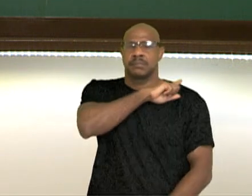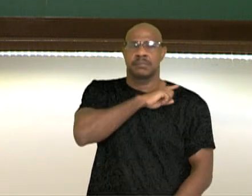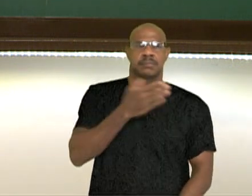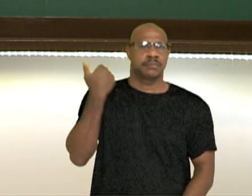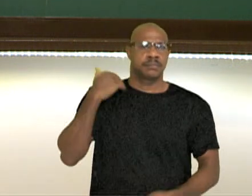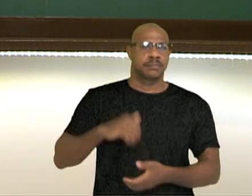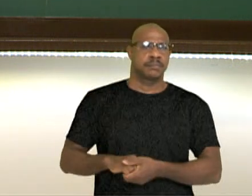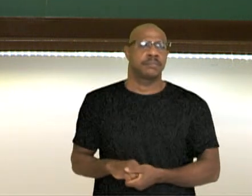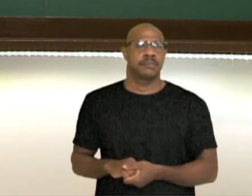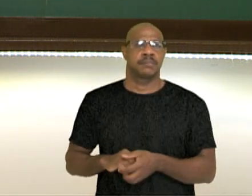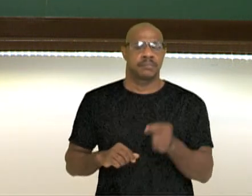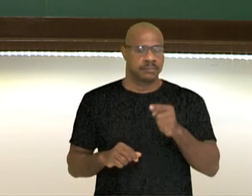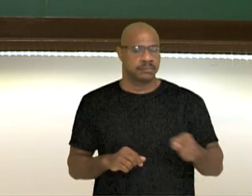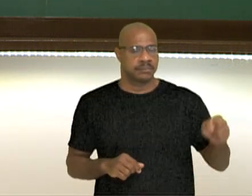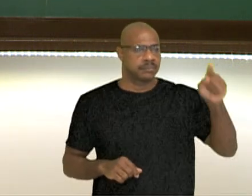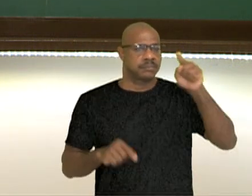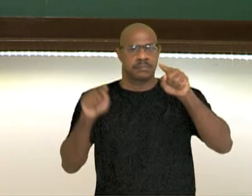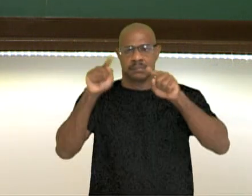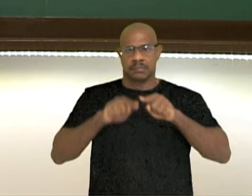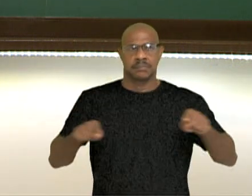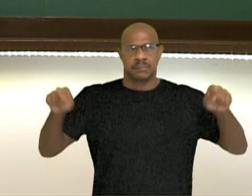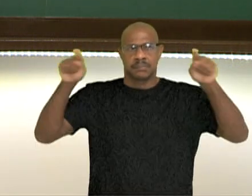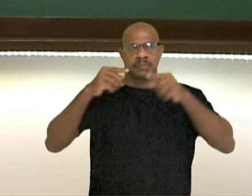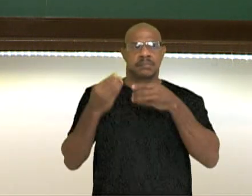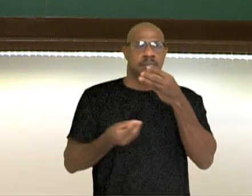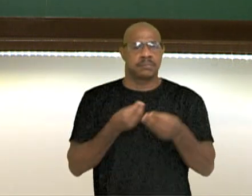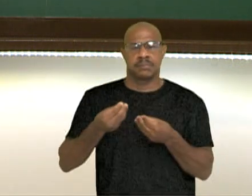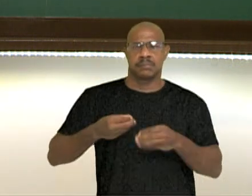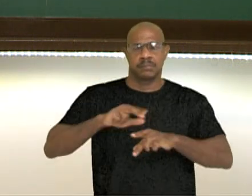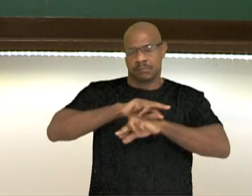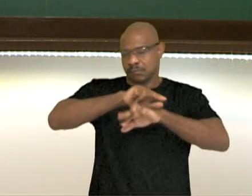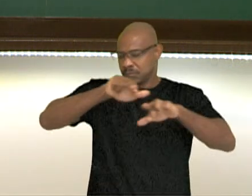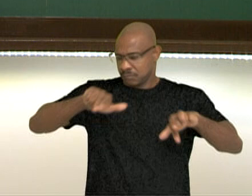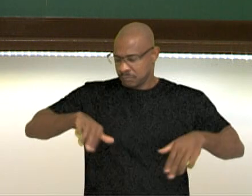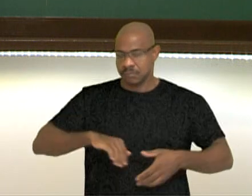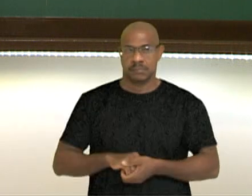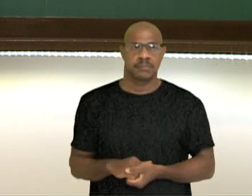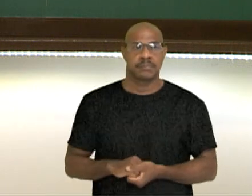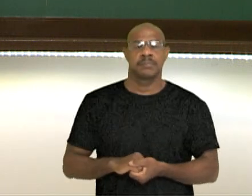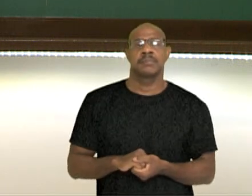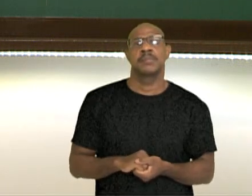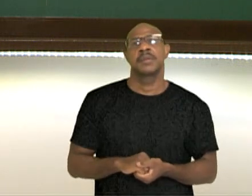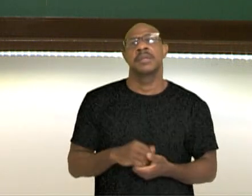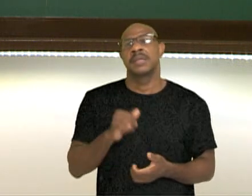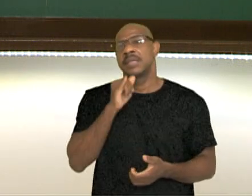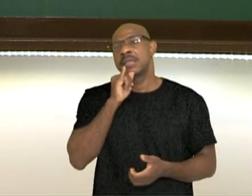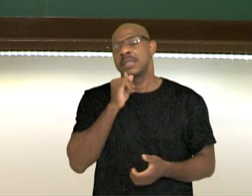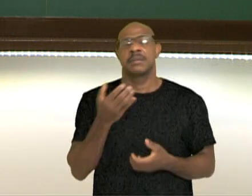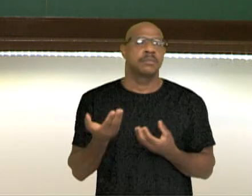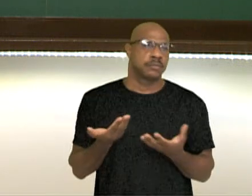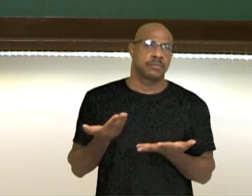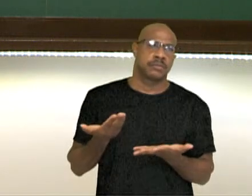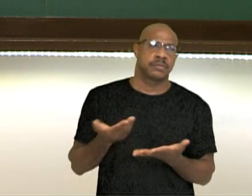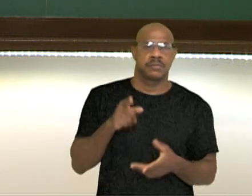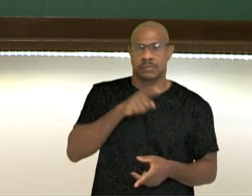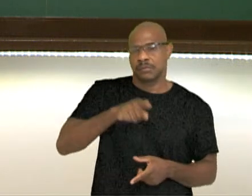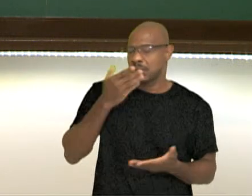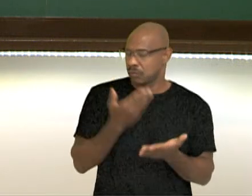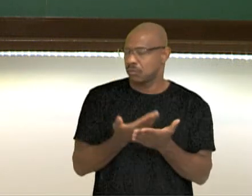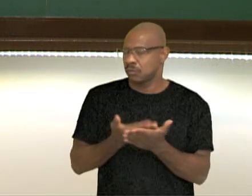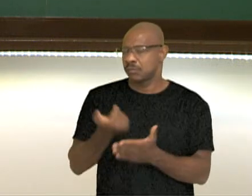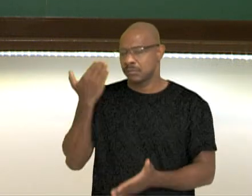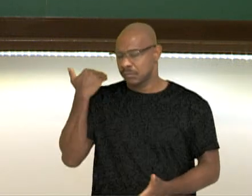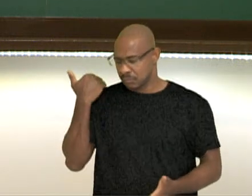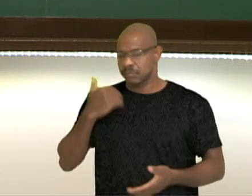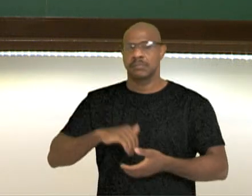afim, função quadrática, função exponencial, função logarítmica. São exemplos aí de funções que vocês já